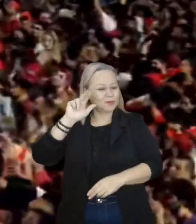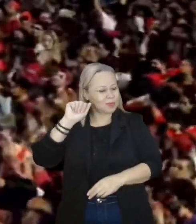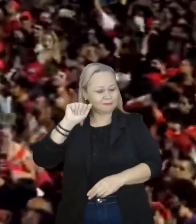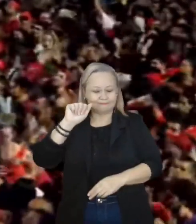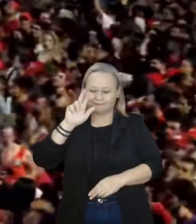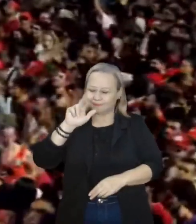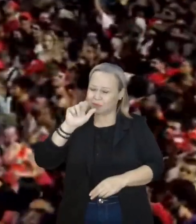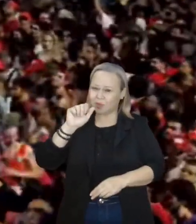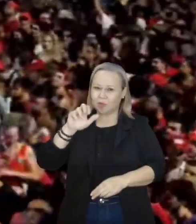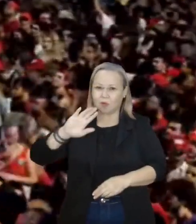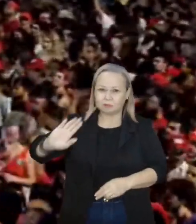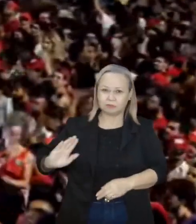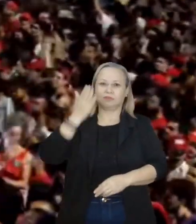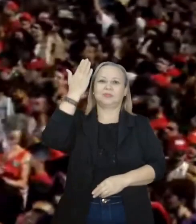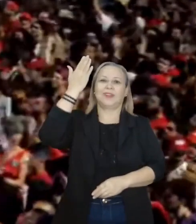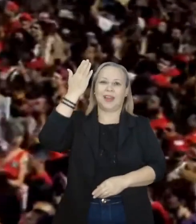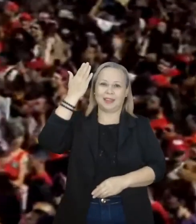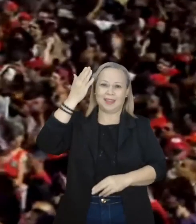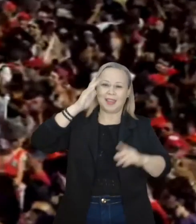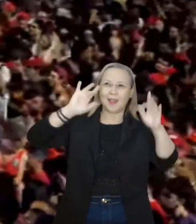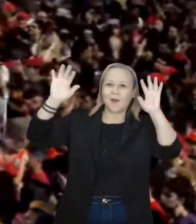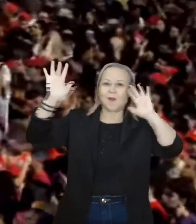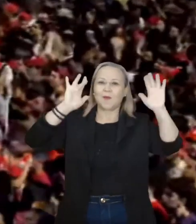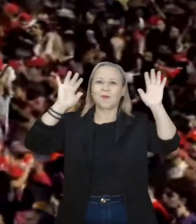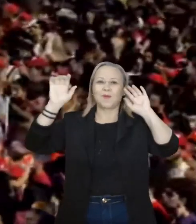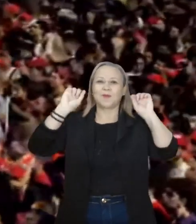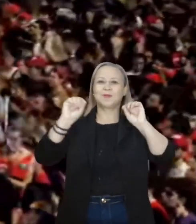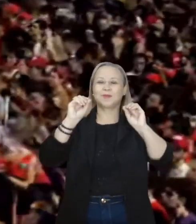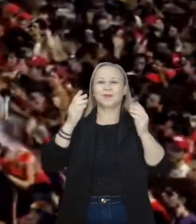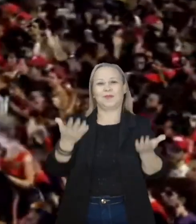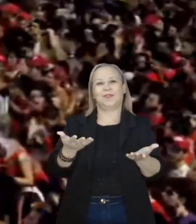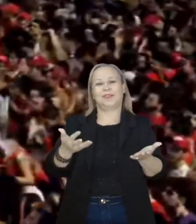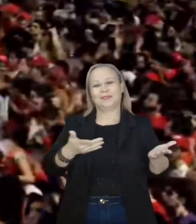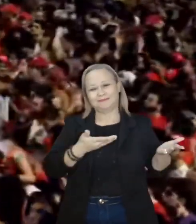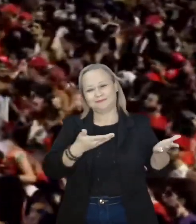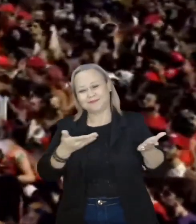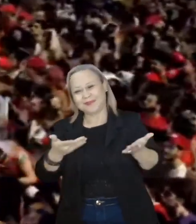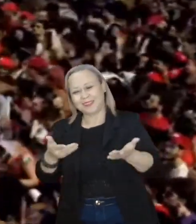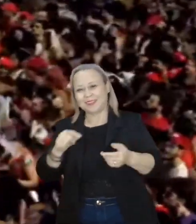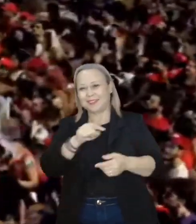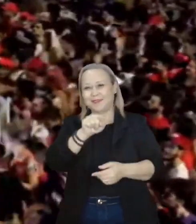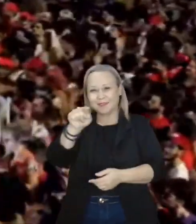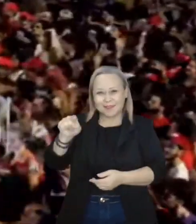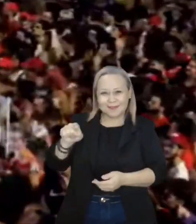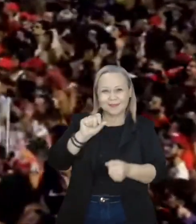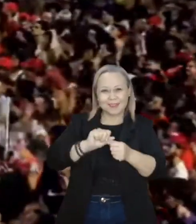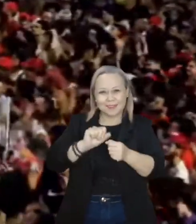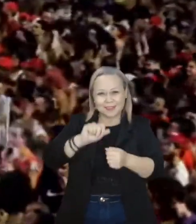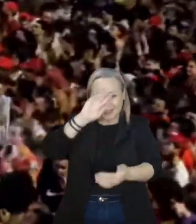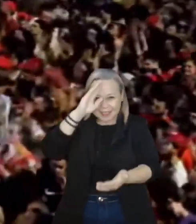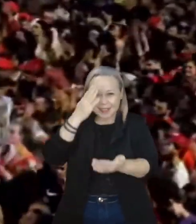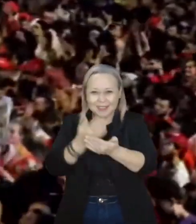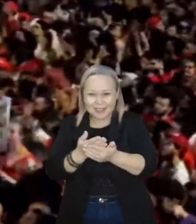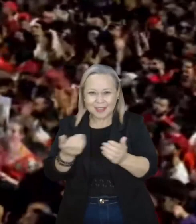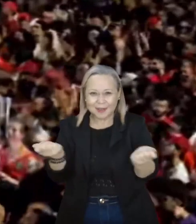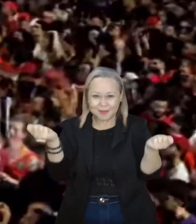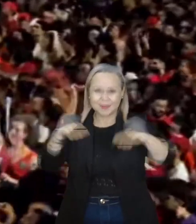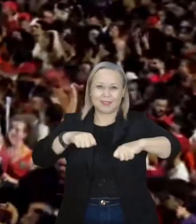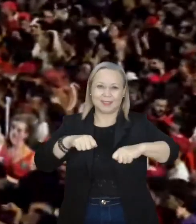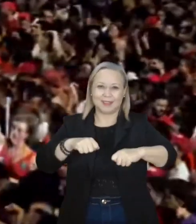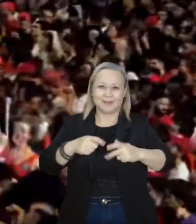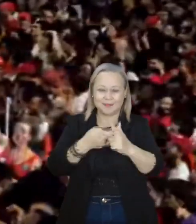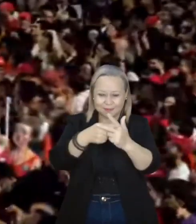espero nunca trair o sonho que levou vocês a acreditarem que era possível reconstruir esse